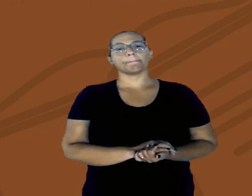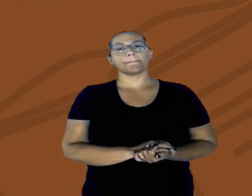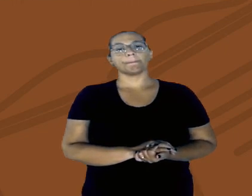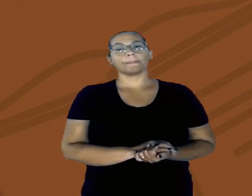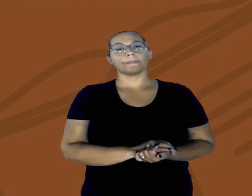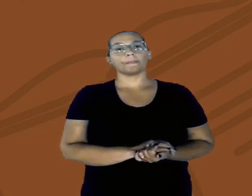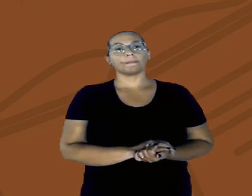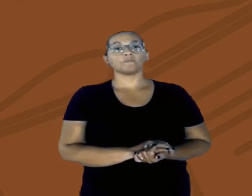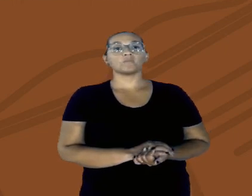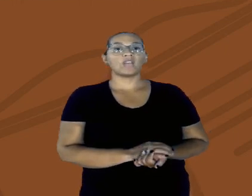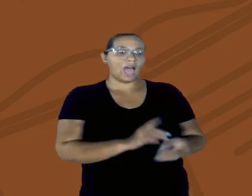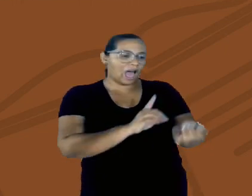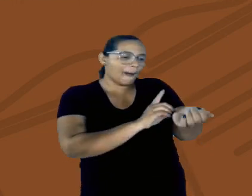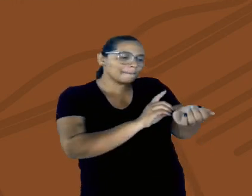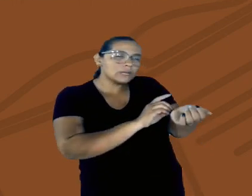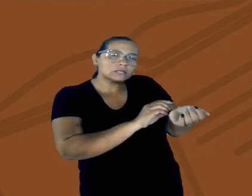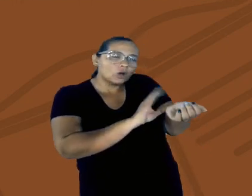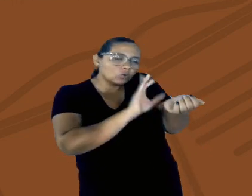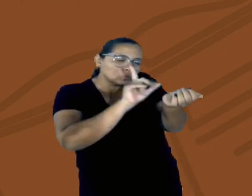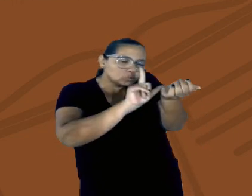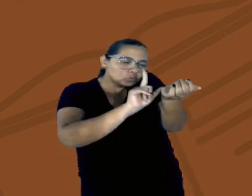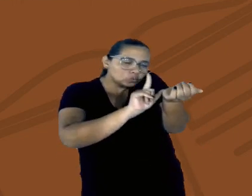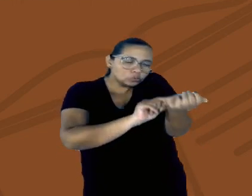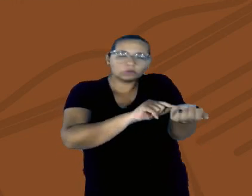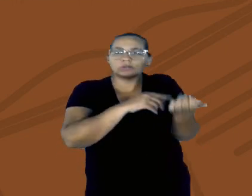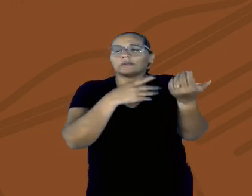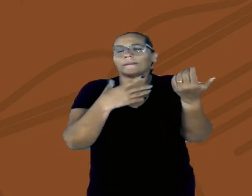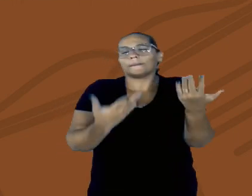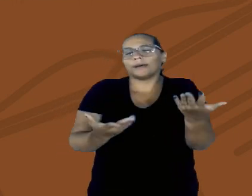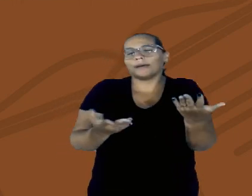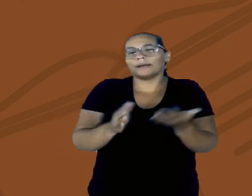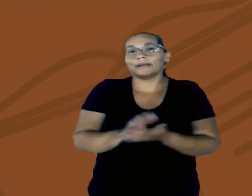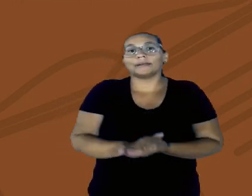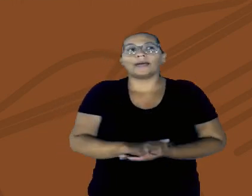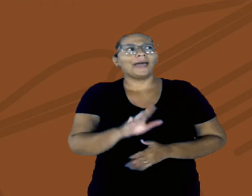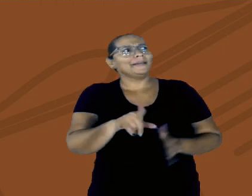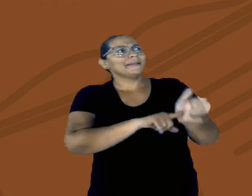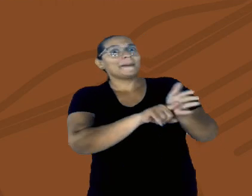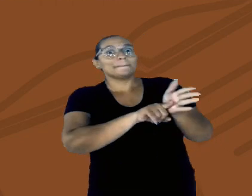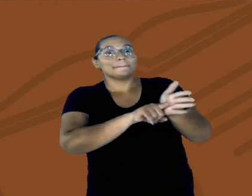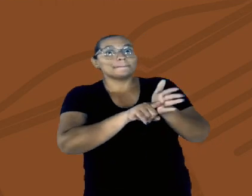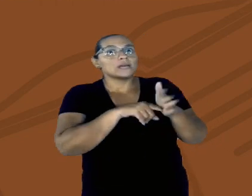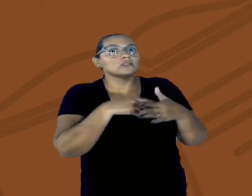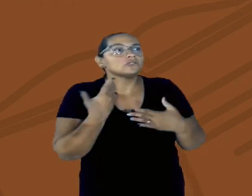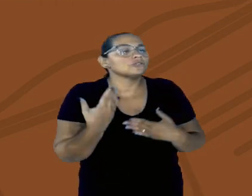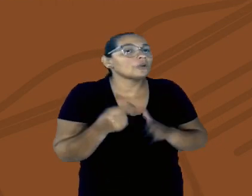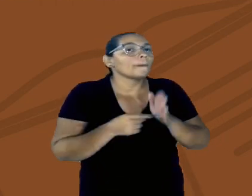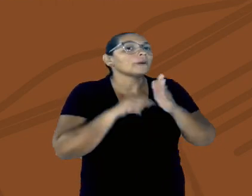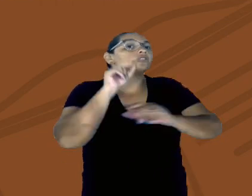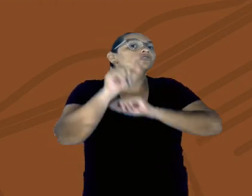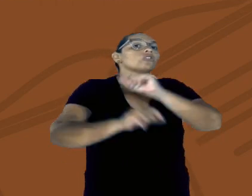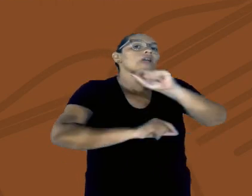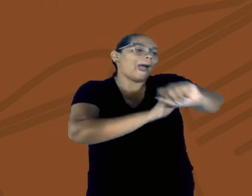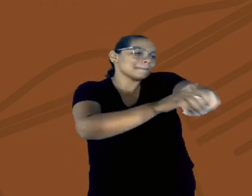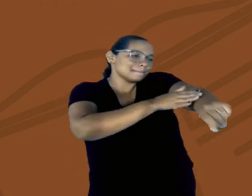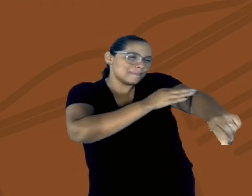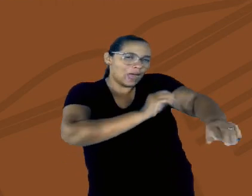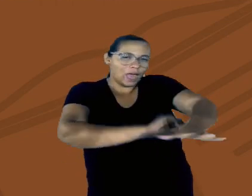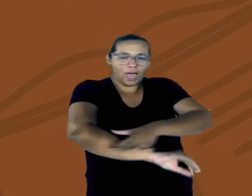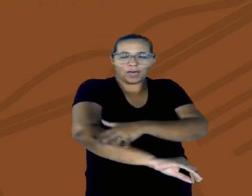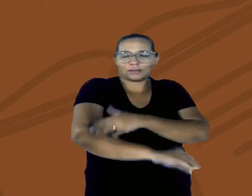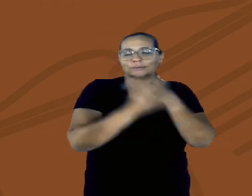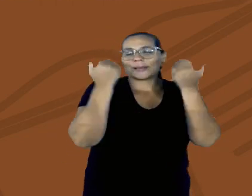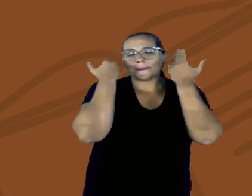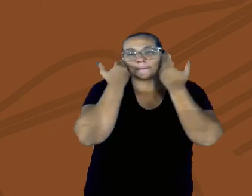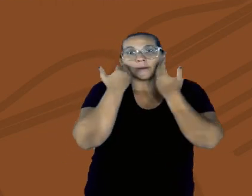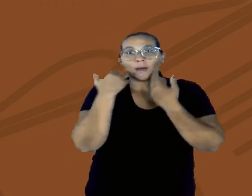Diminui a pressão arterial, né? Tem pesquisas que dizem que melhora até a nossa pele.